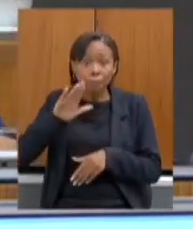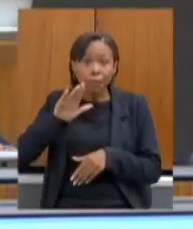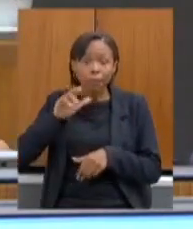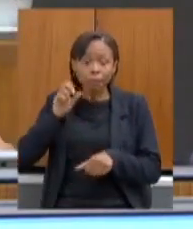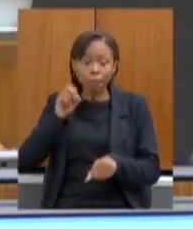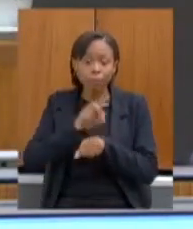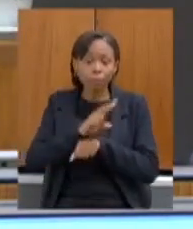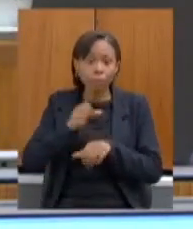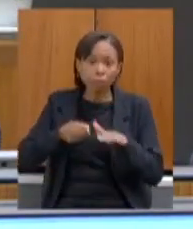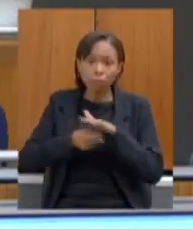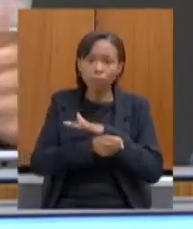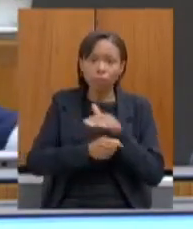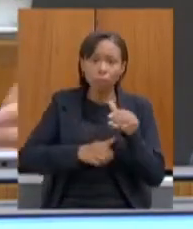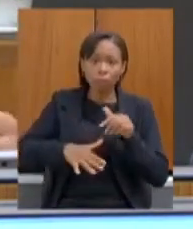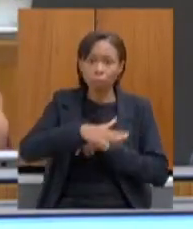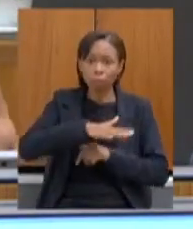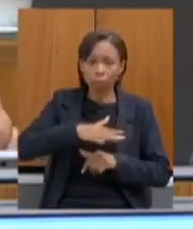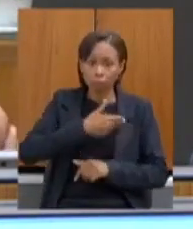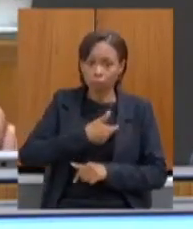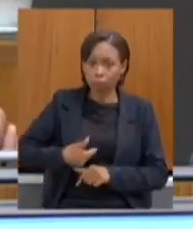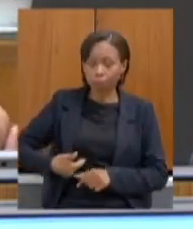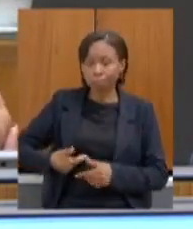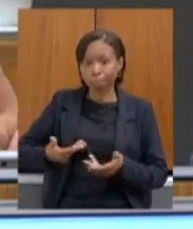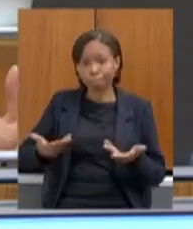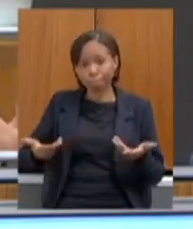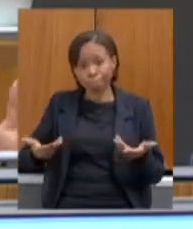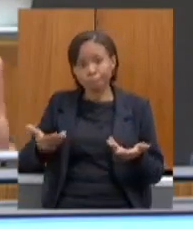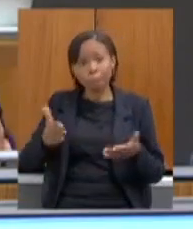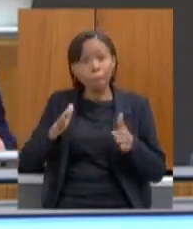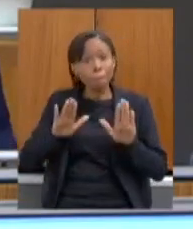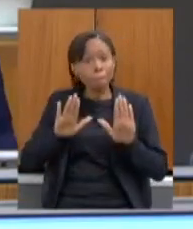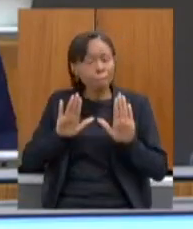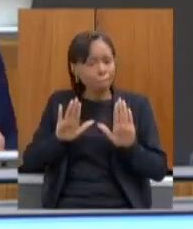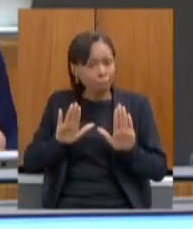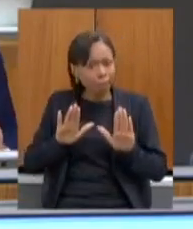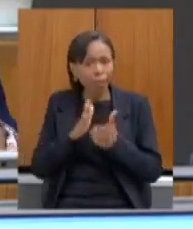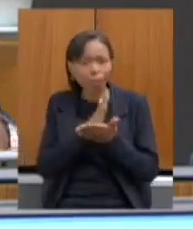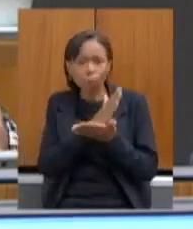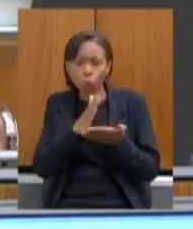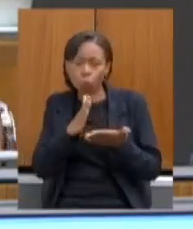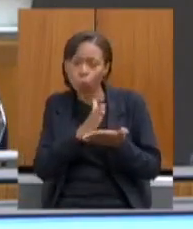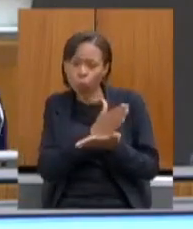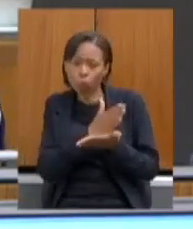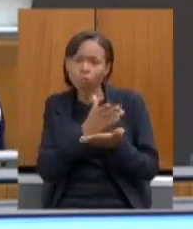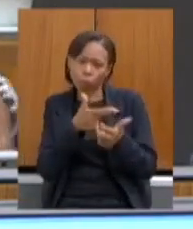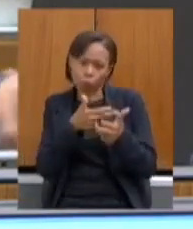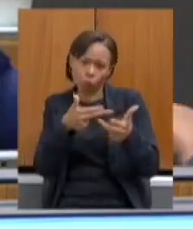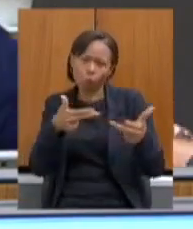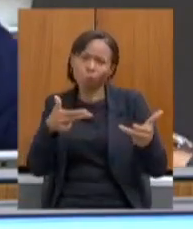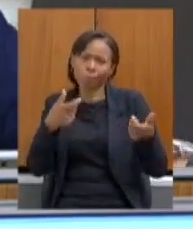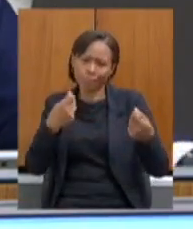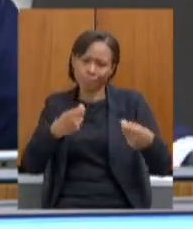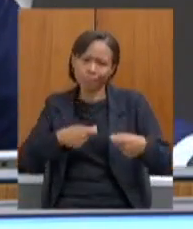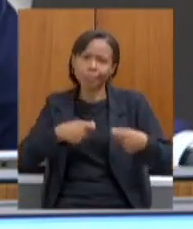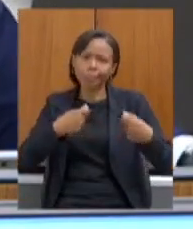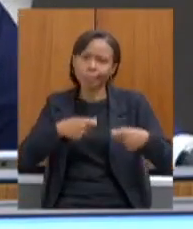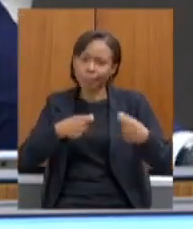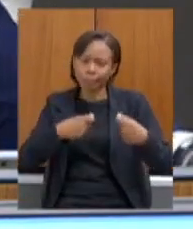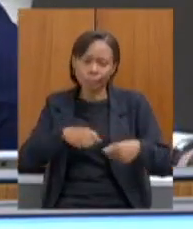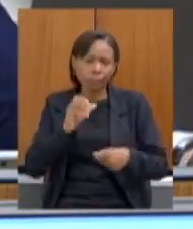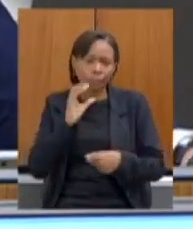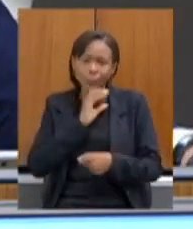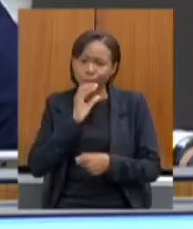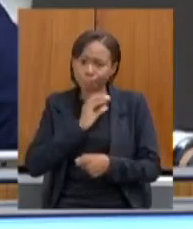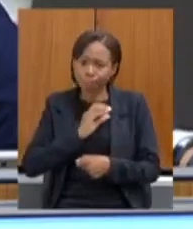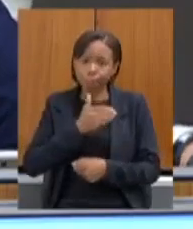o serviço público. Contudo, algumas necessidades são prementes, o governador Romeu Zema